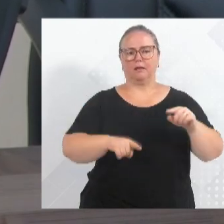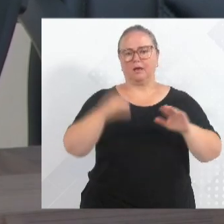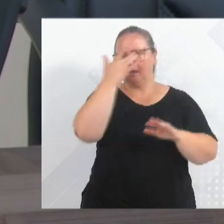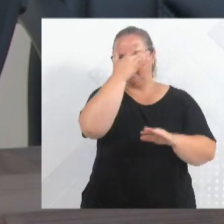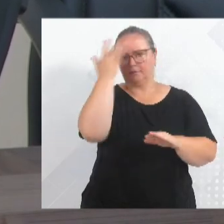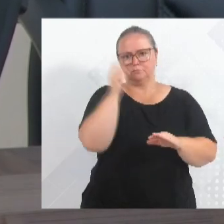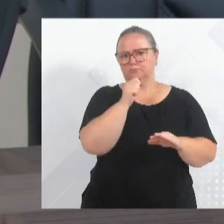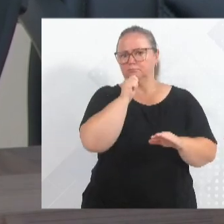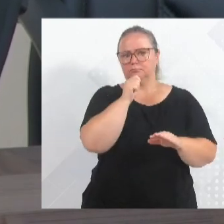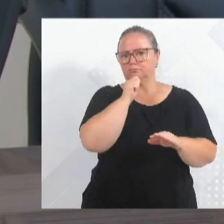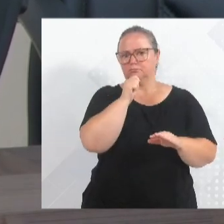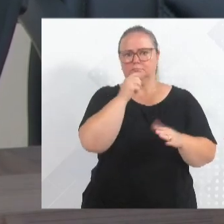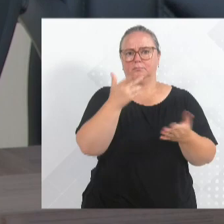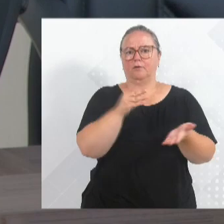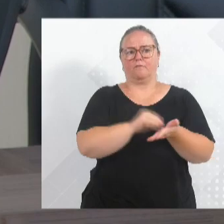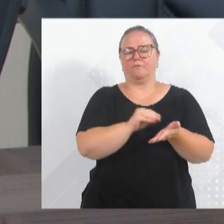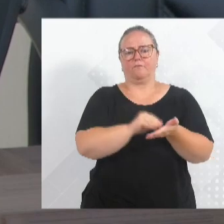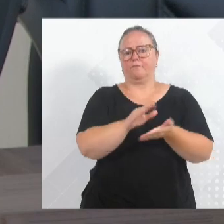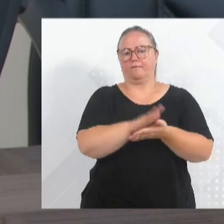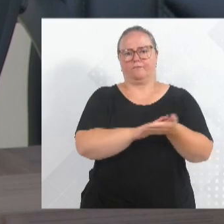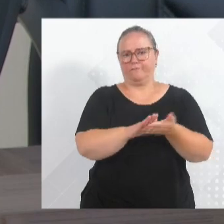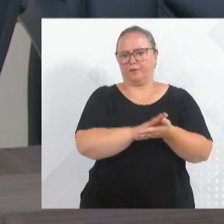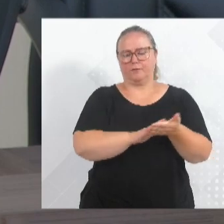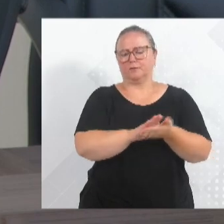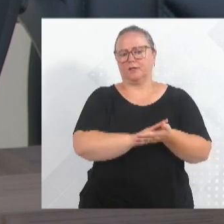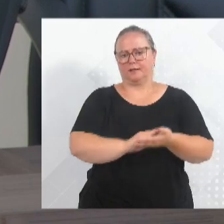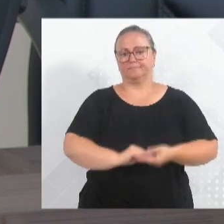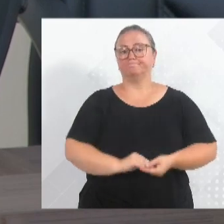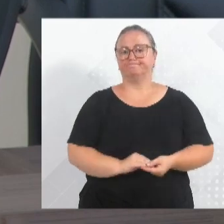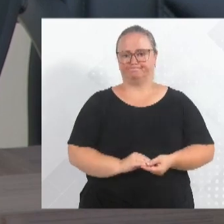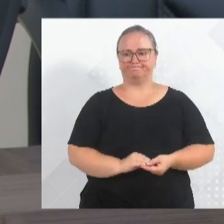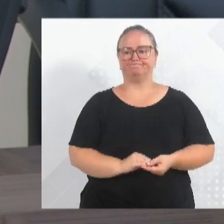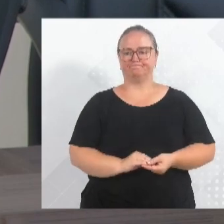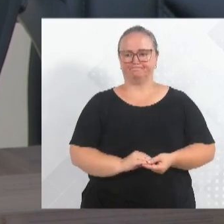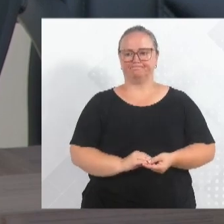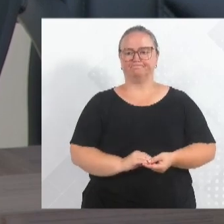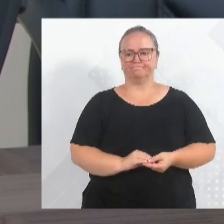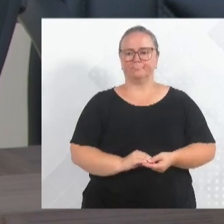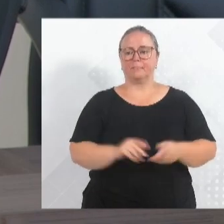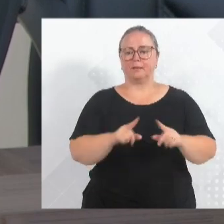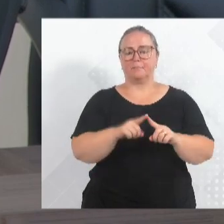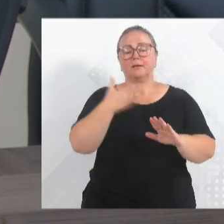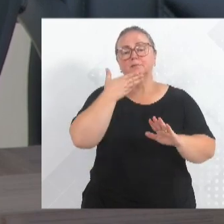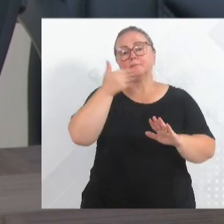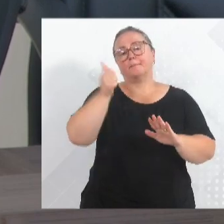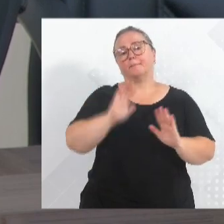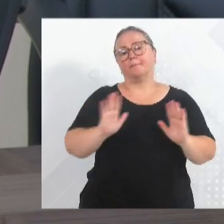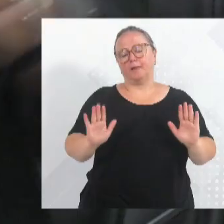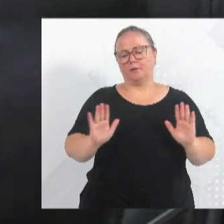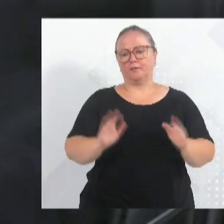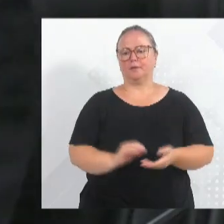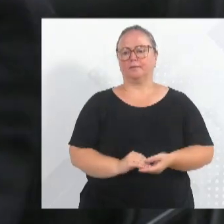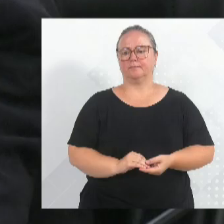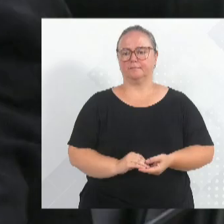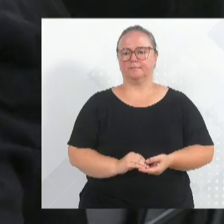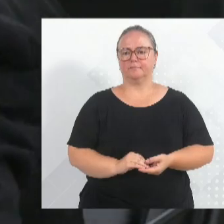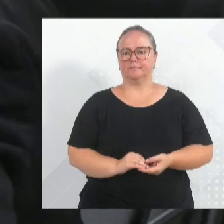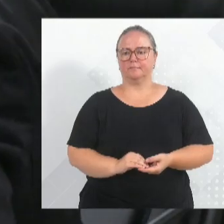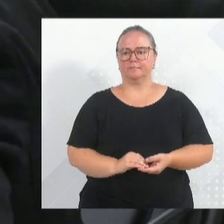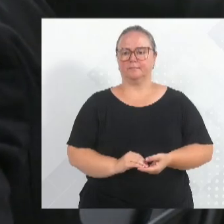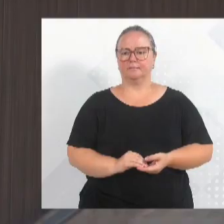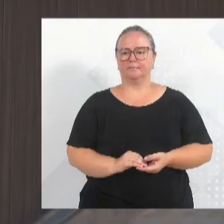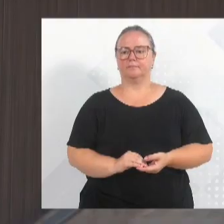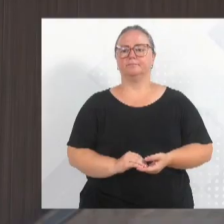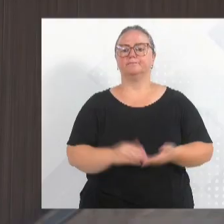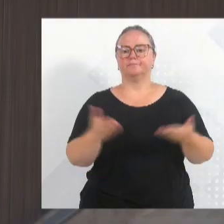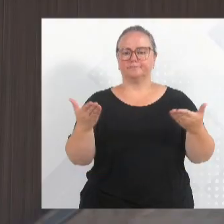água disponível, e aí então, para fazer a melhora da reservação de água. Só não esqueça do loteamento ISA. Com a